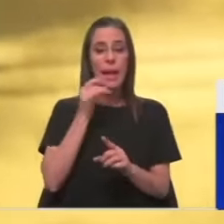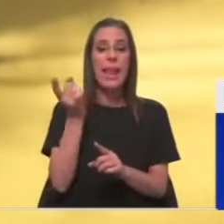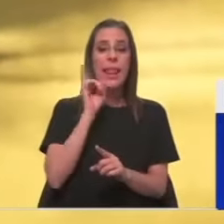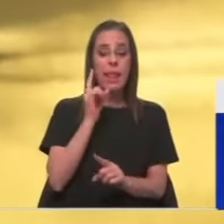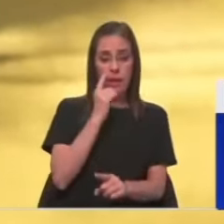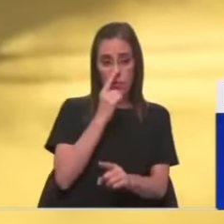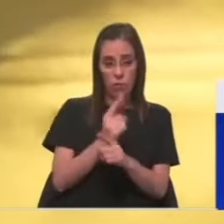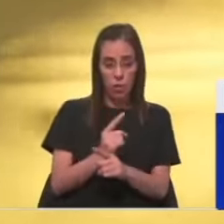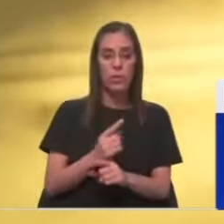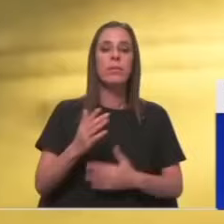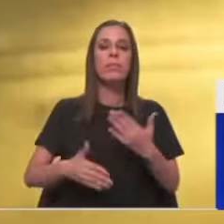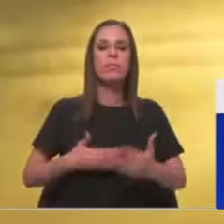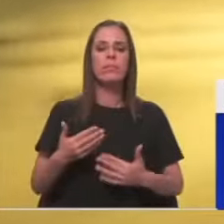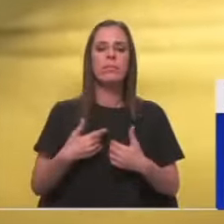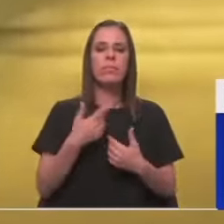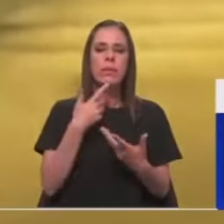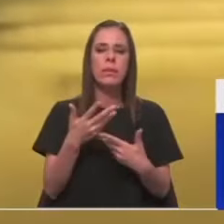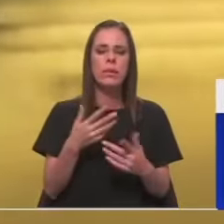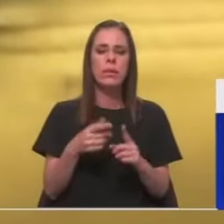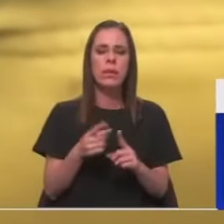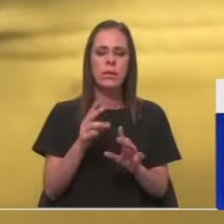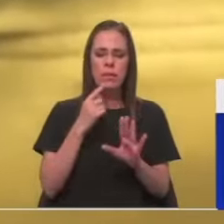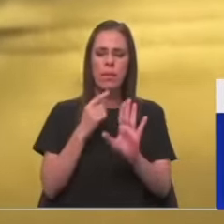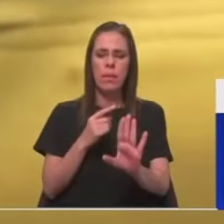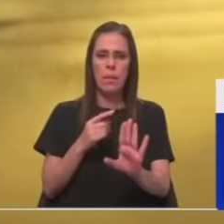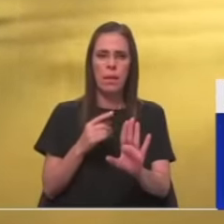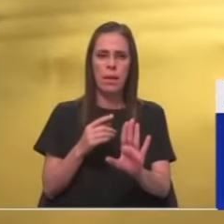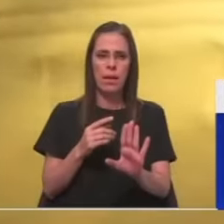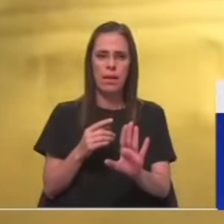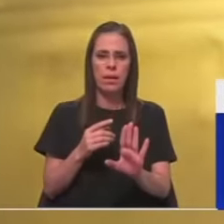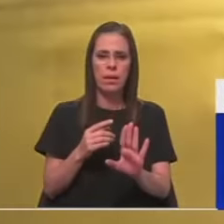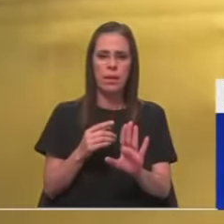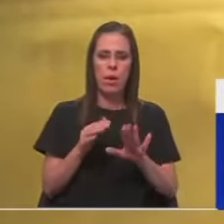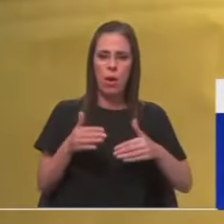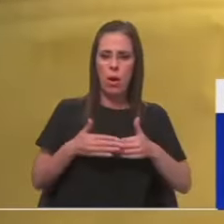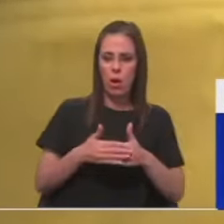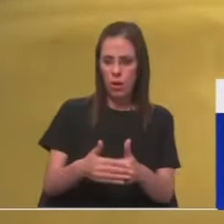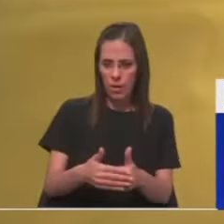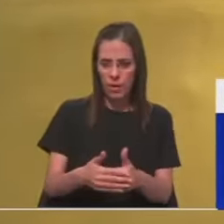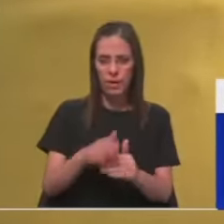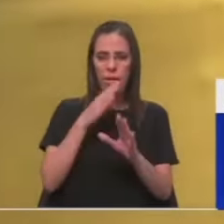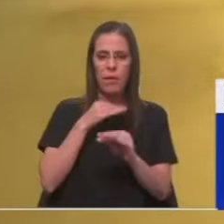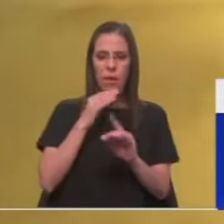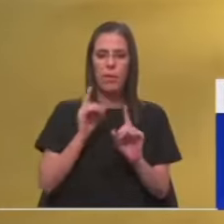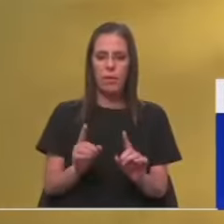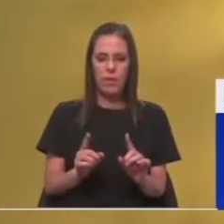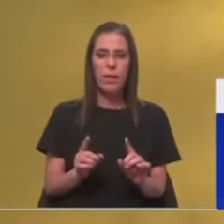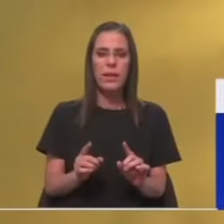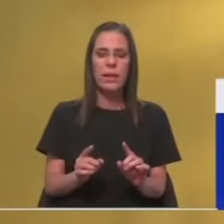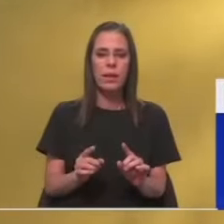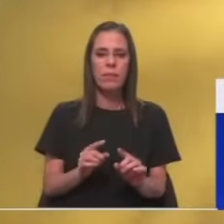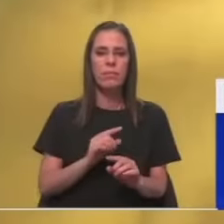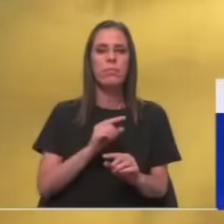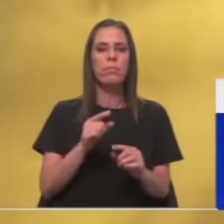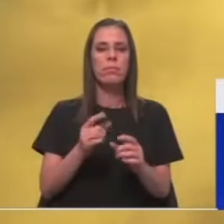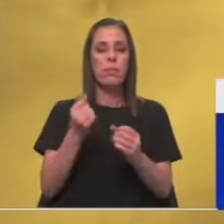dia entretanto começamos a falar el disse ele chegou espera aí só para irmos aqui por ordem da da conversa não é ele chegou